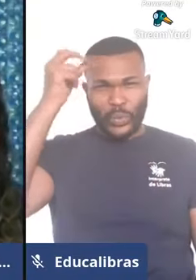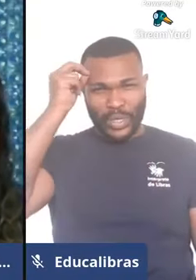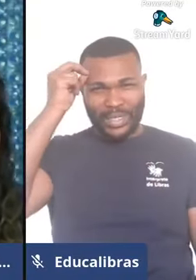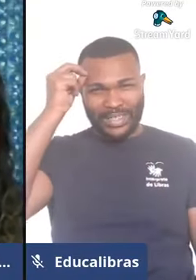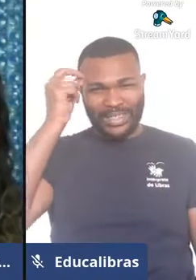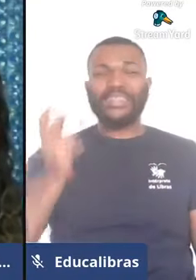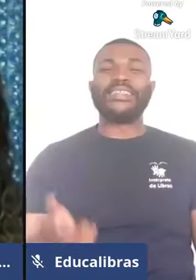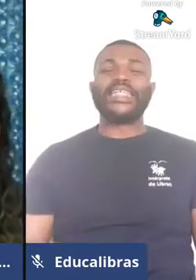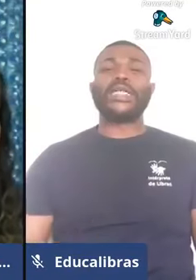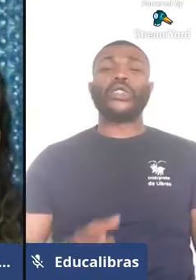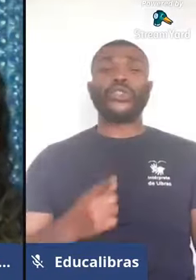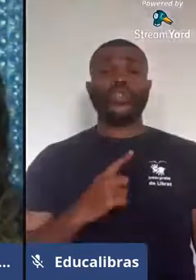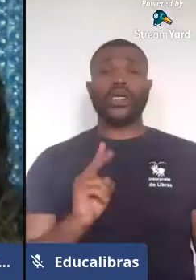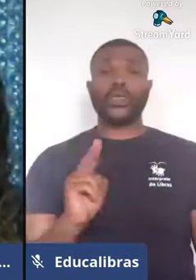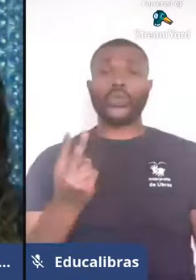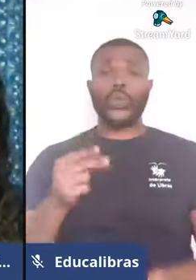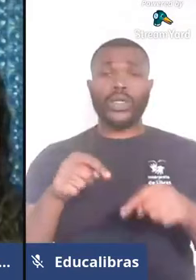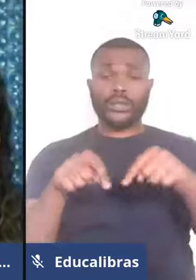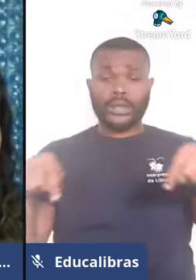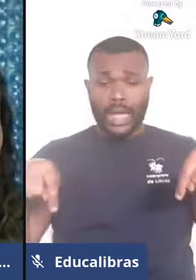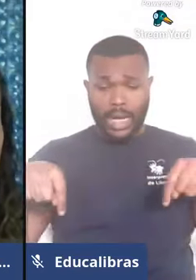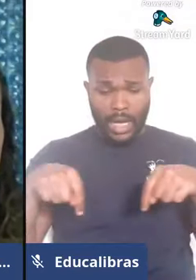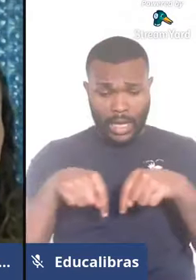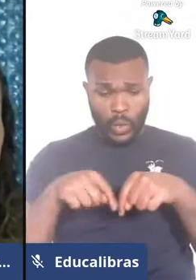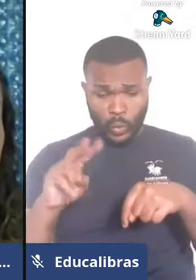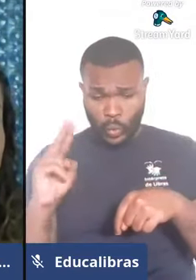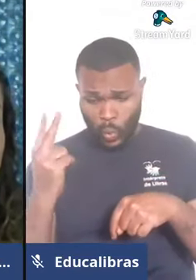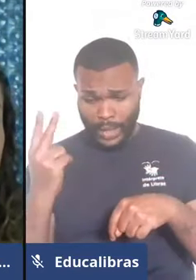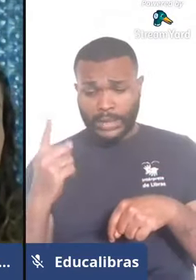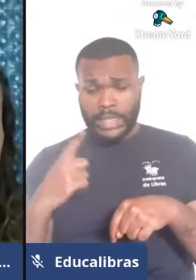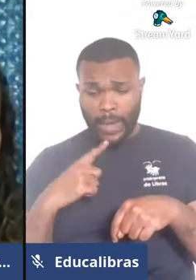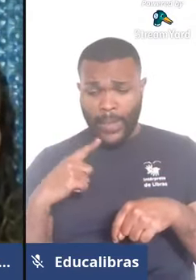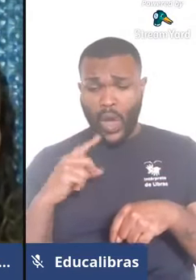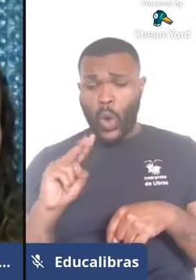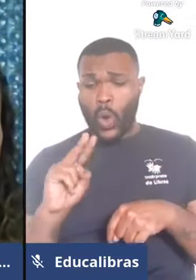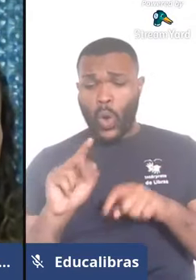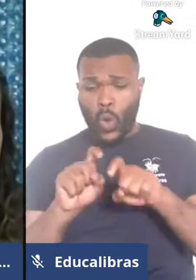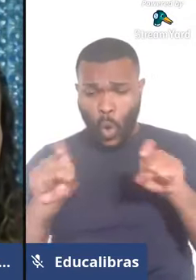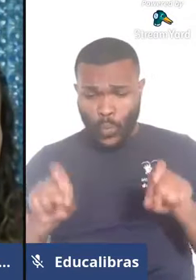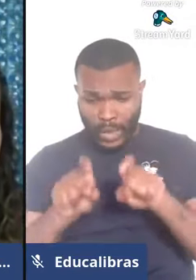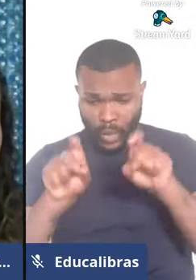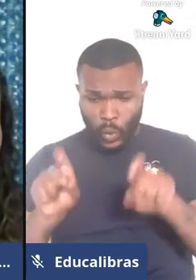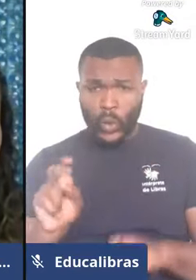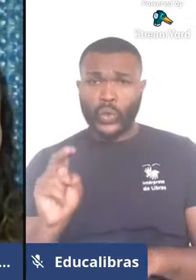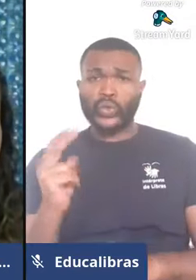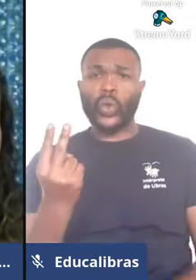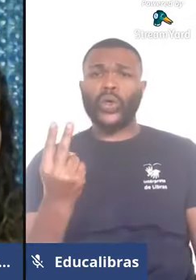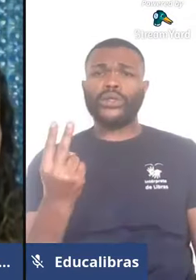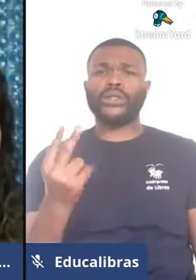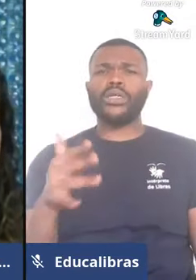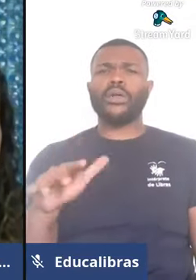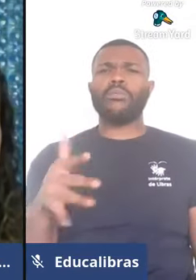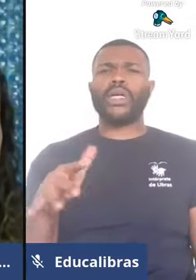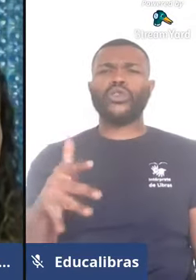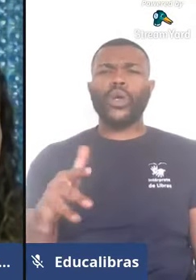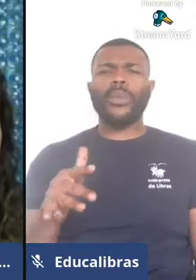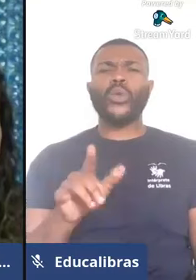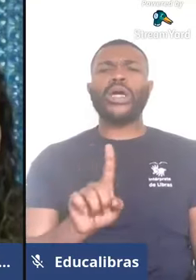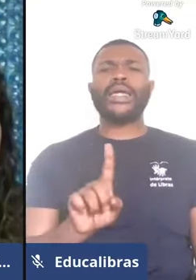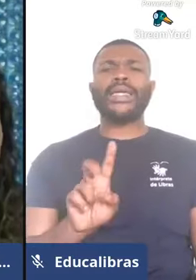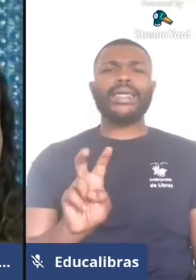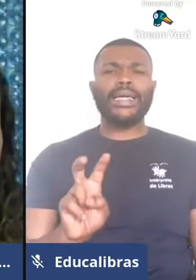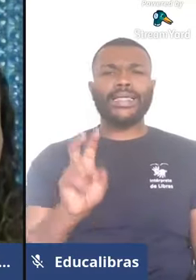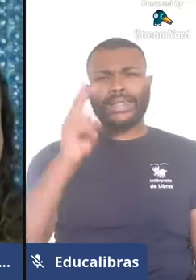exatamente 2 salas e 2 computadores para uma equipe de mais ou menos, na época, eu acho que umas 15 pessoas,